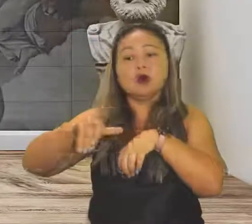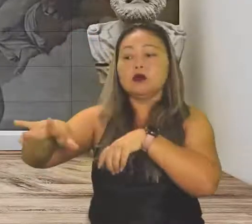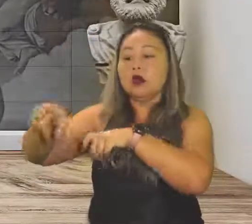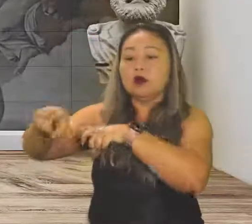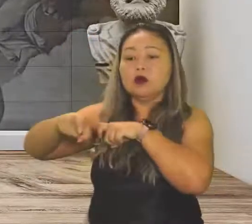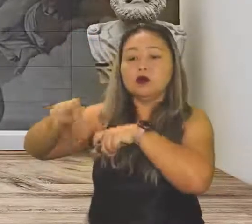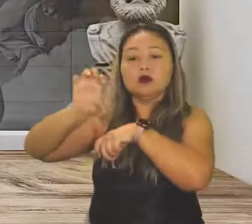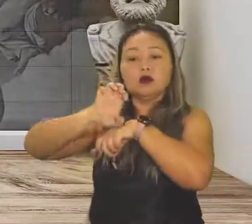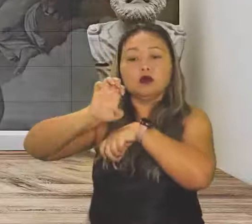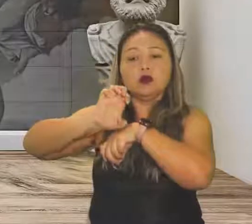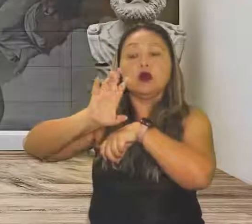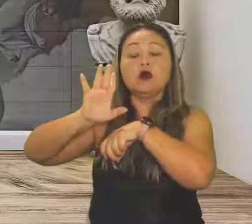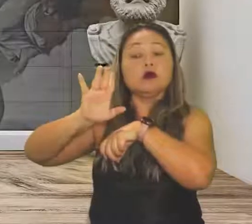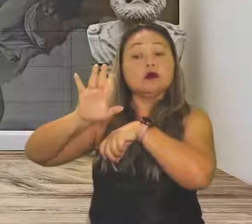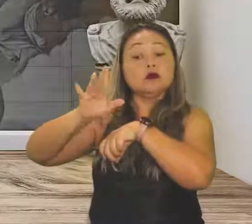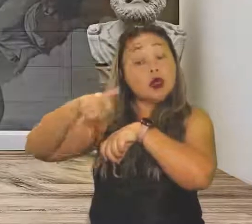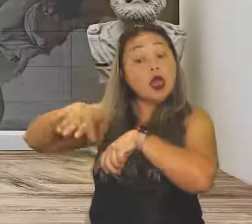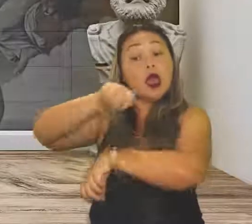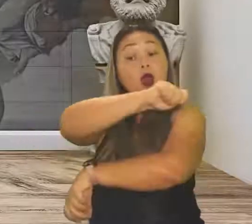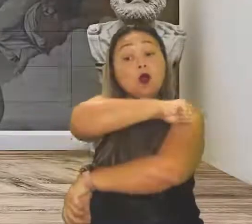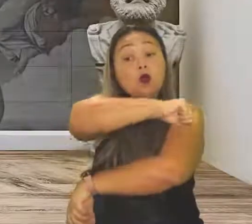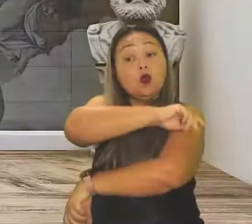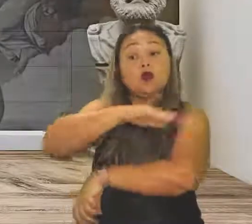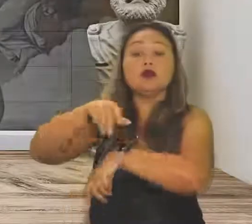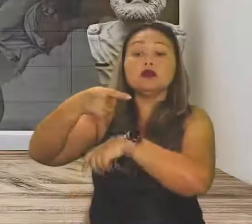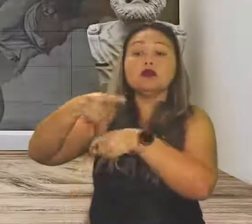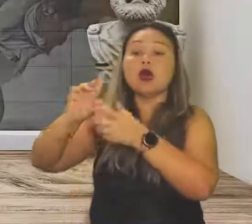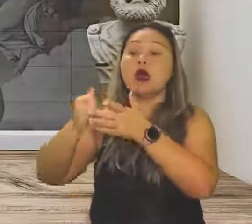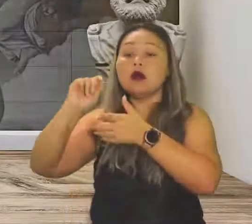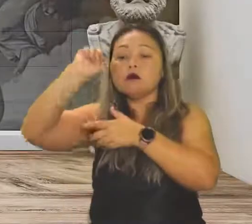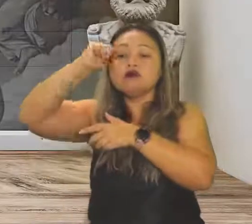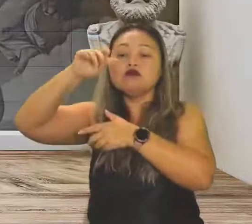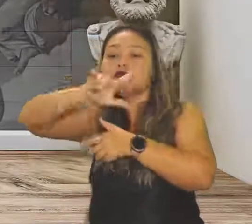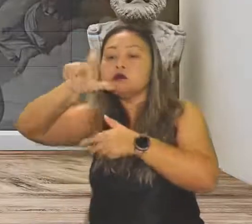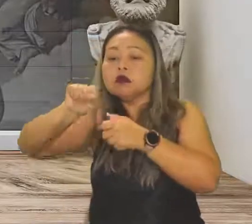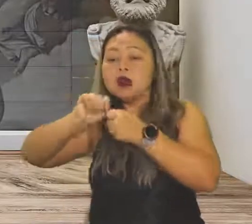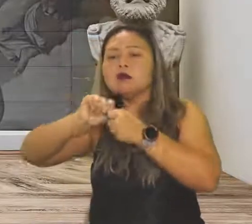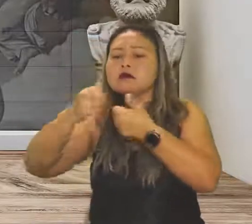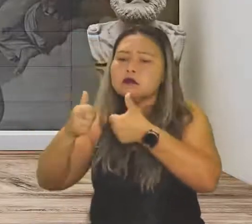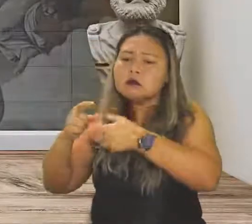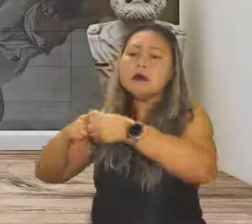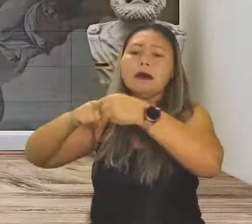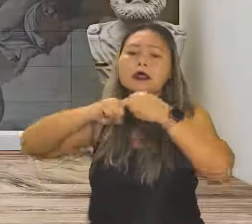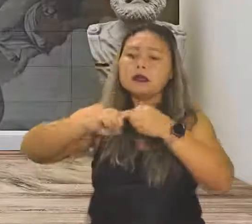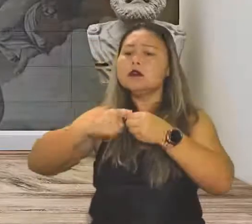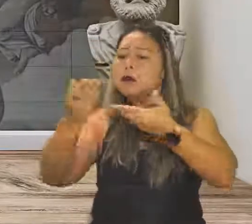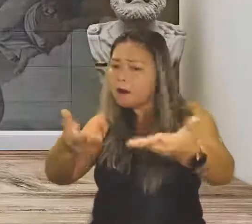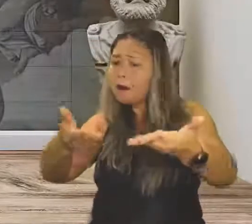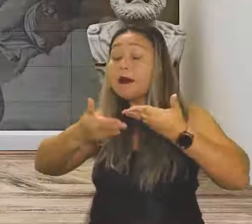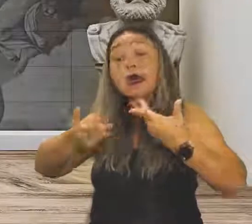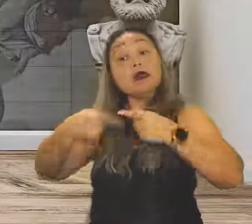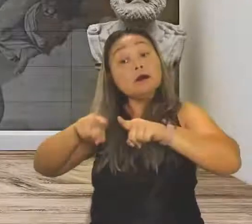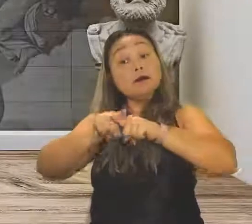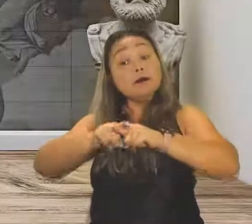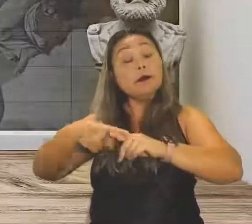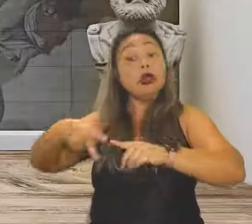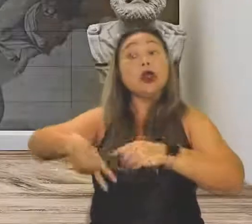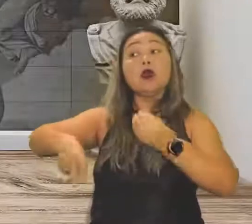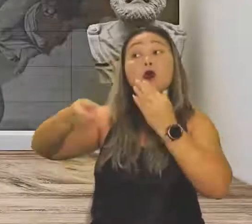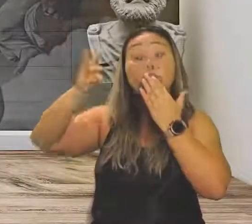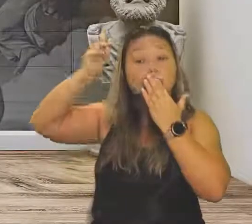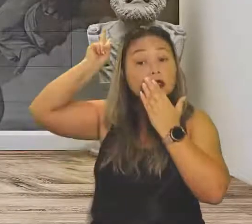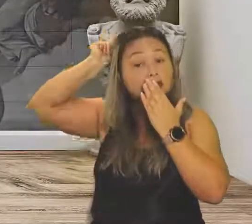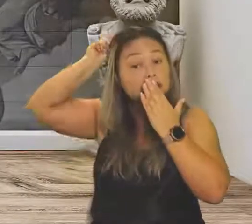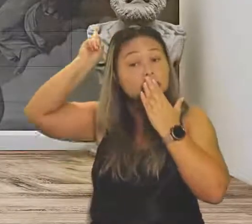rural, né, os estudantes quilombolas, muito legal, sejam todos parceiros a gente, sejam bem-vindos. E os indígenas, né, isso é